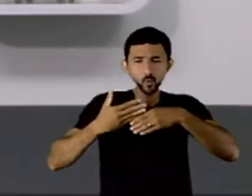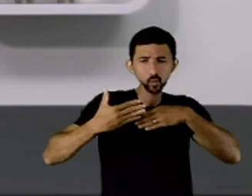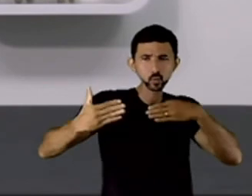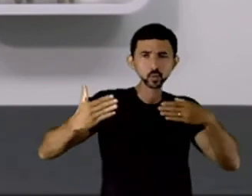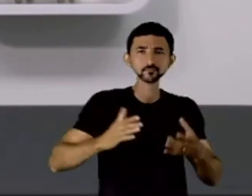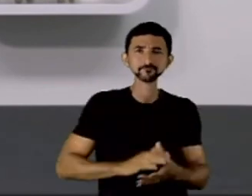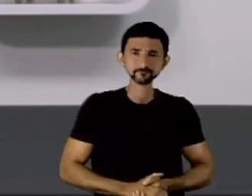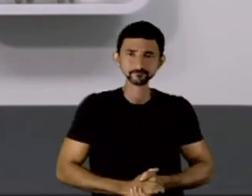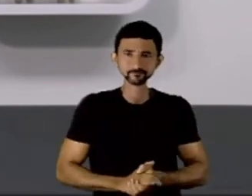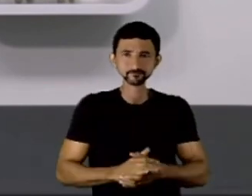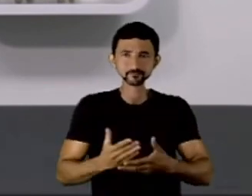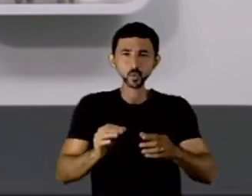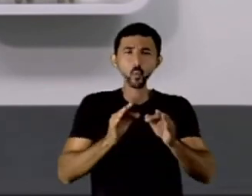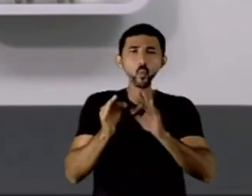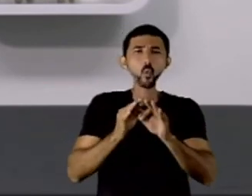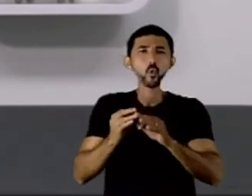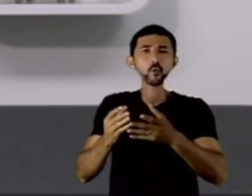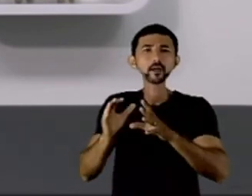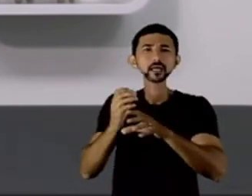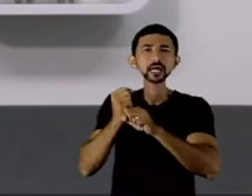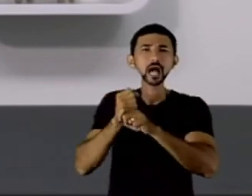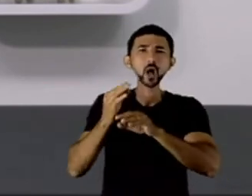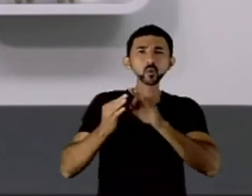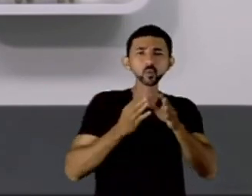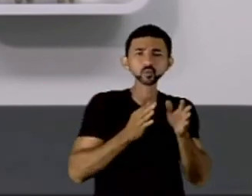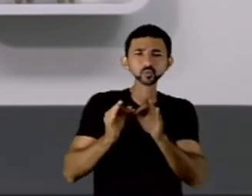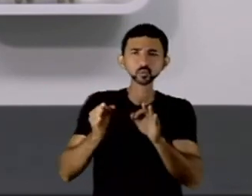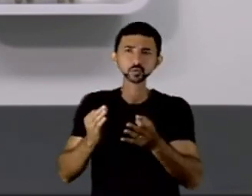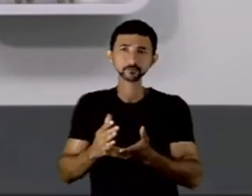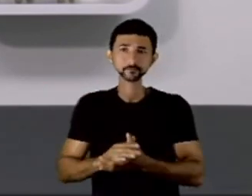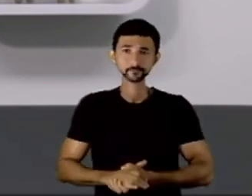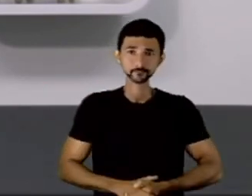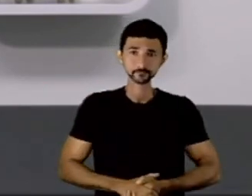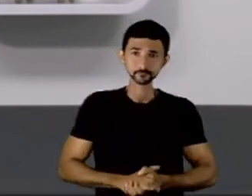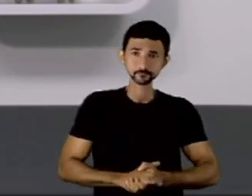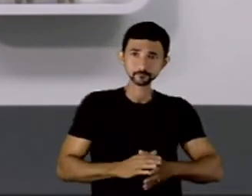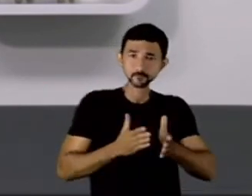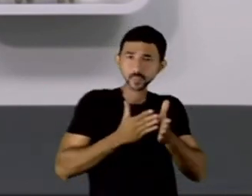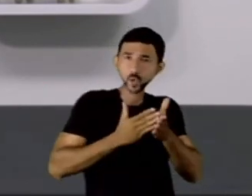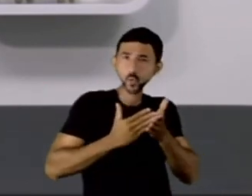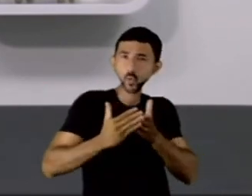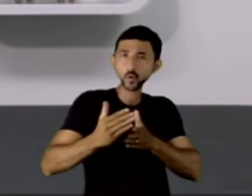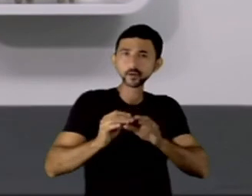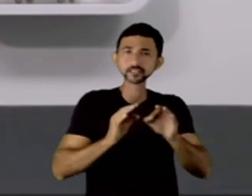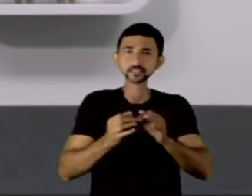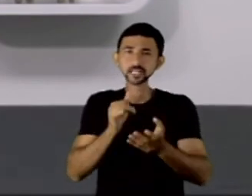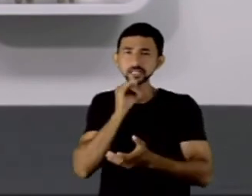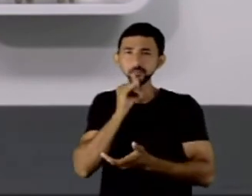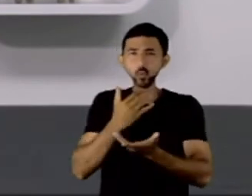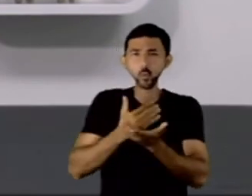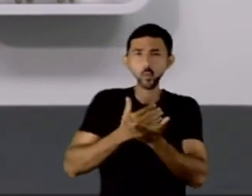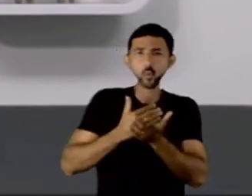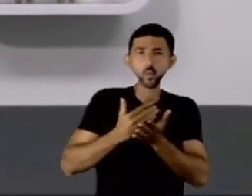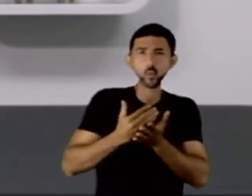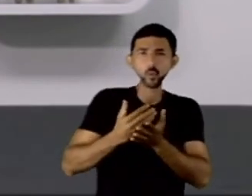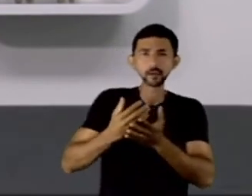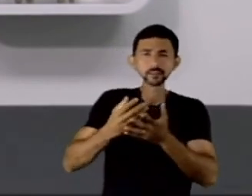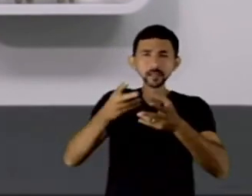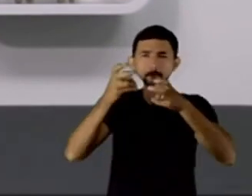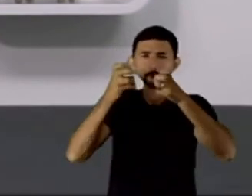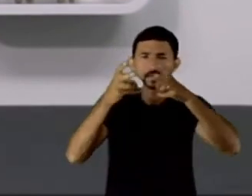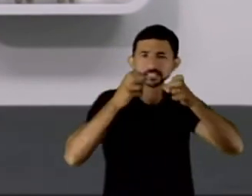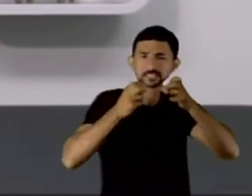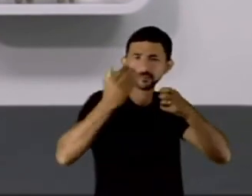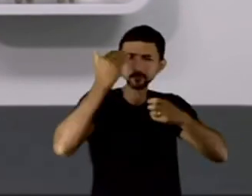potência nascendo. Como é que a potência nasce, professora Nathalie? Ela nasce quando você começa a ter essa